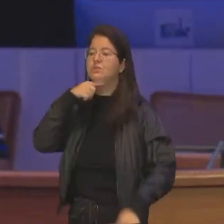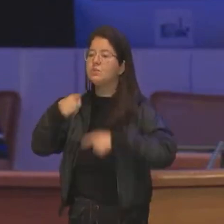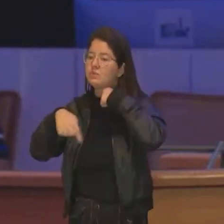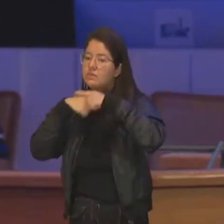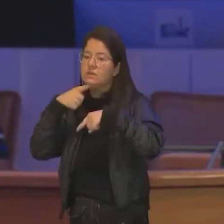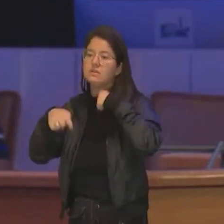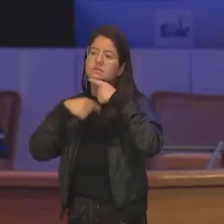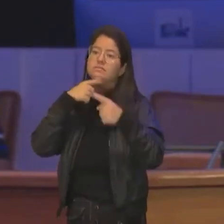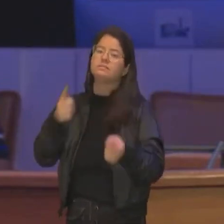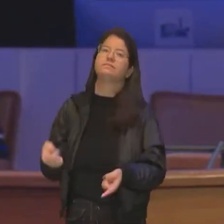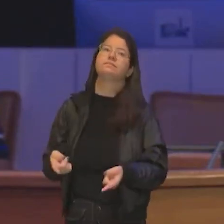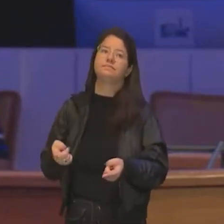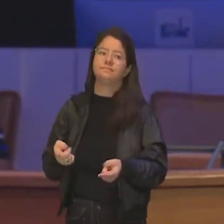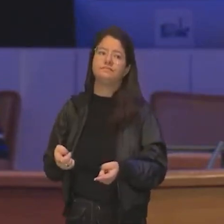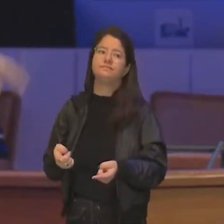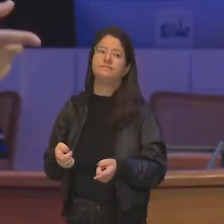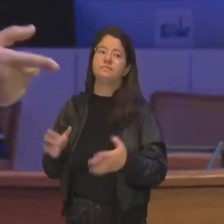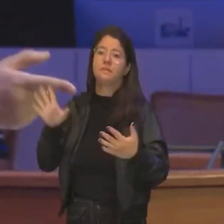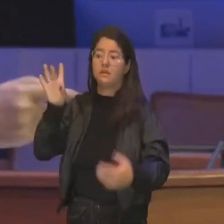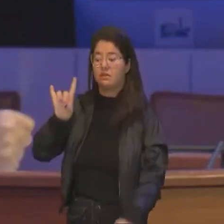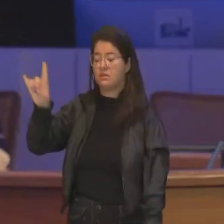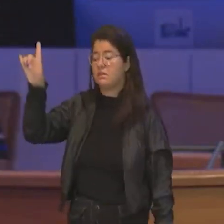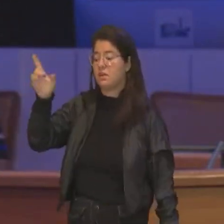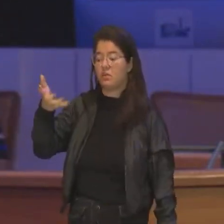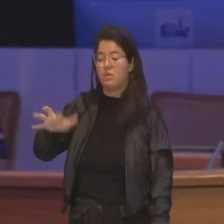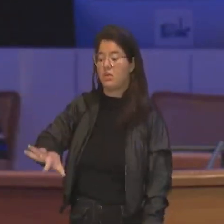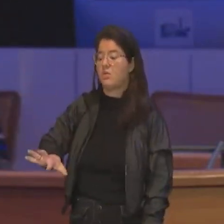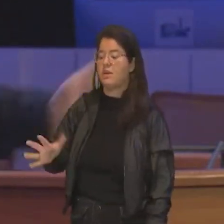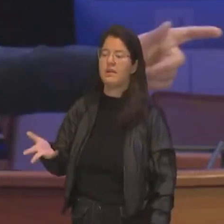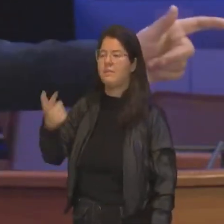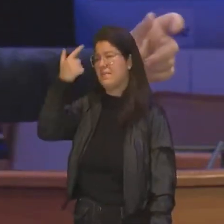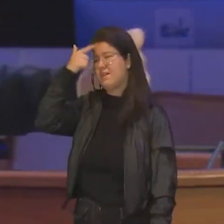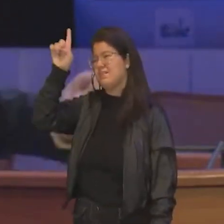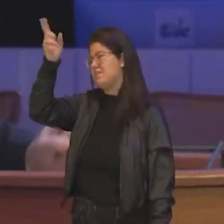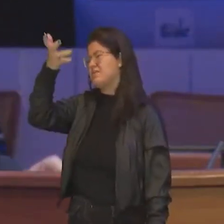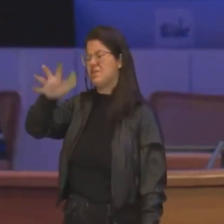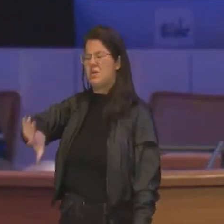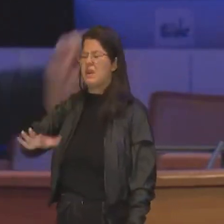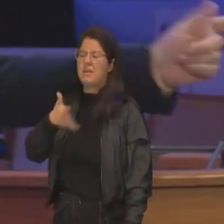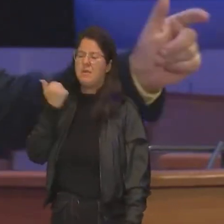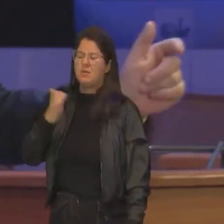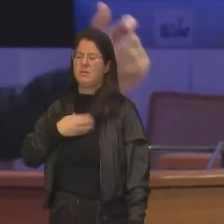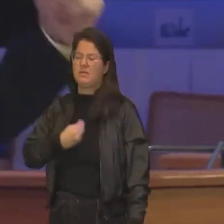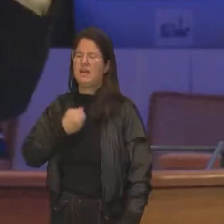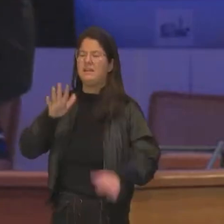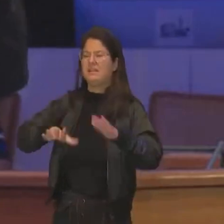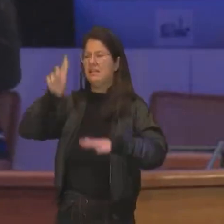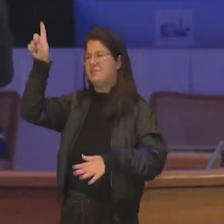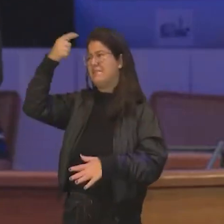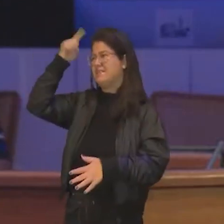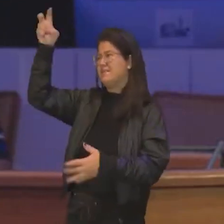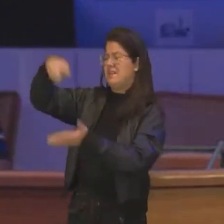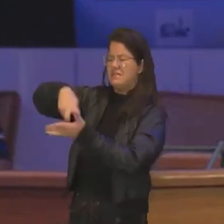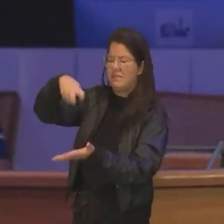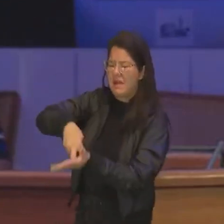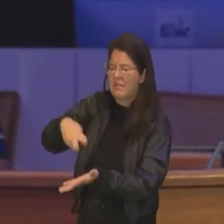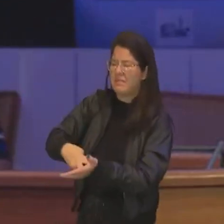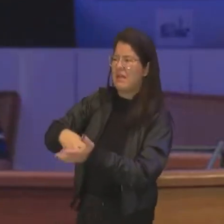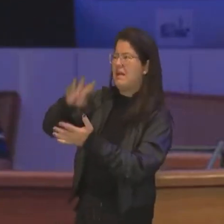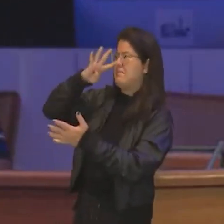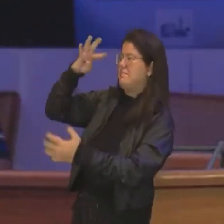dúvidas, que Deus não quer o melhor para você, que Deus está te punindo, que a mão de Deus está pesando sobre